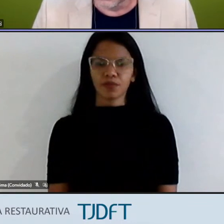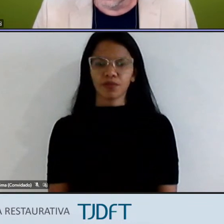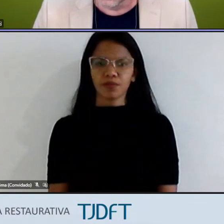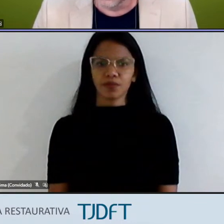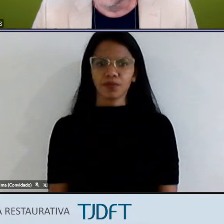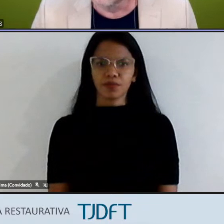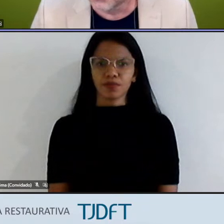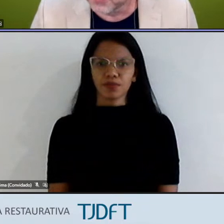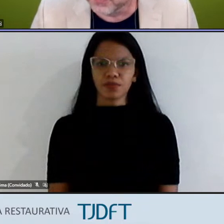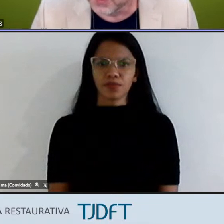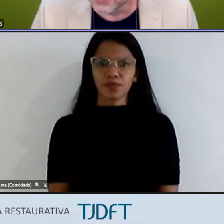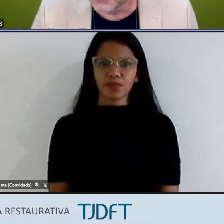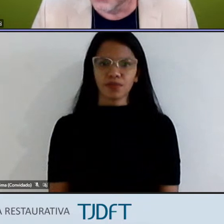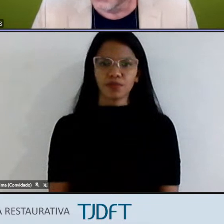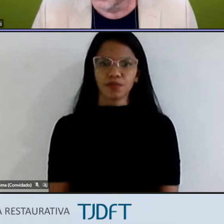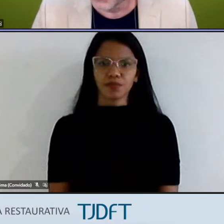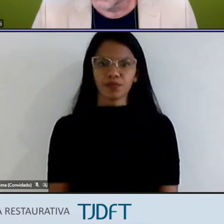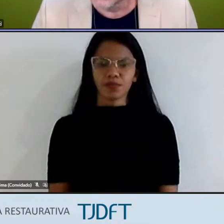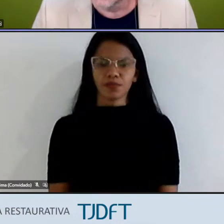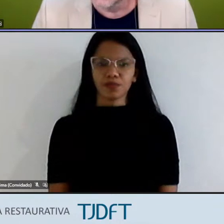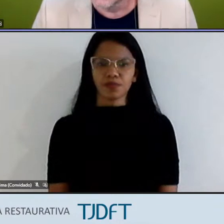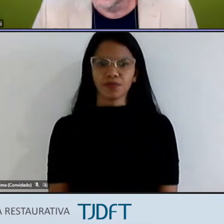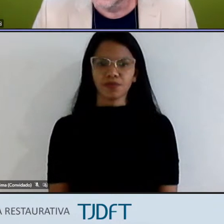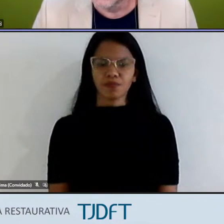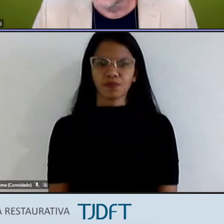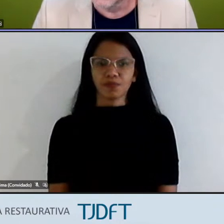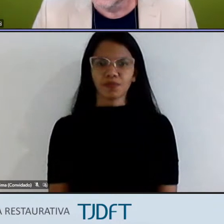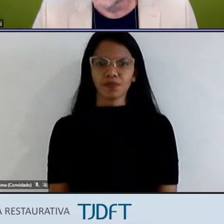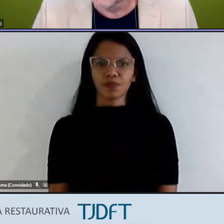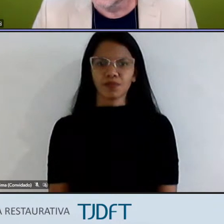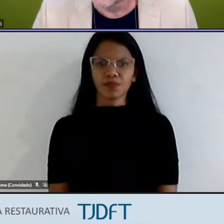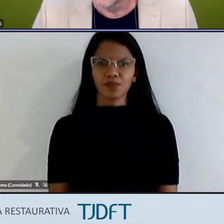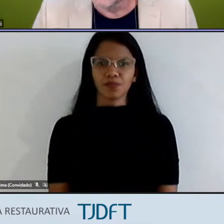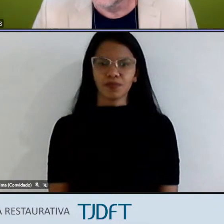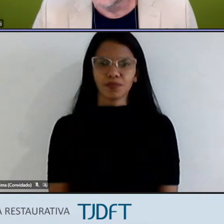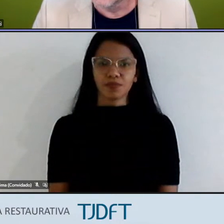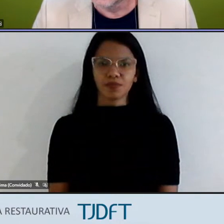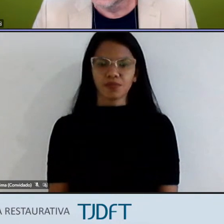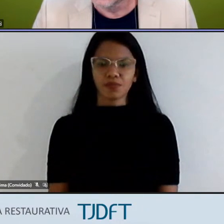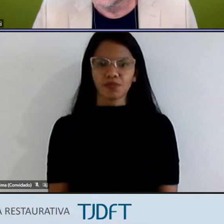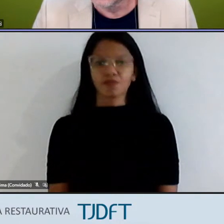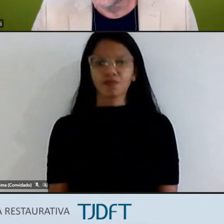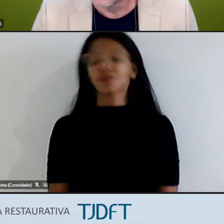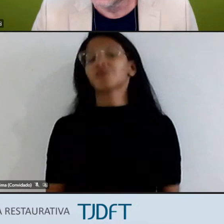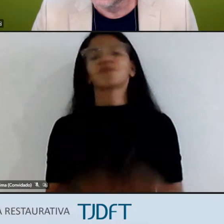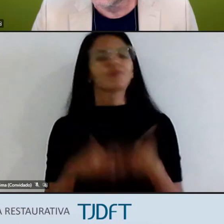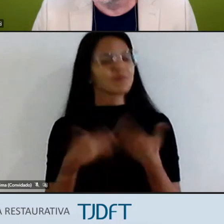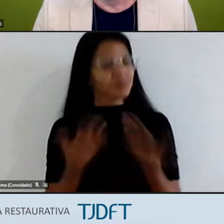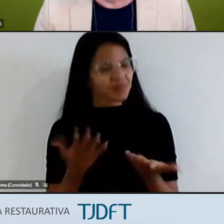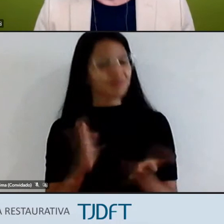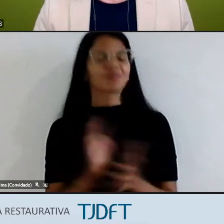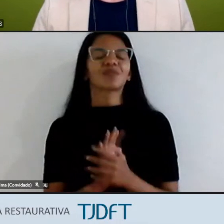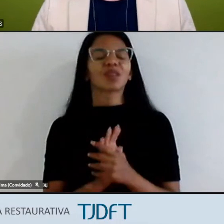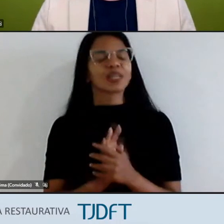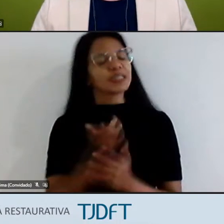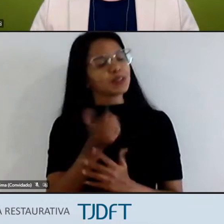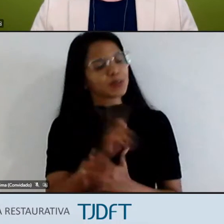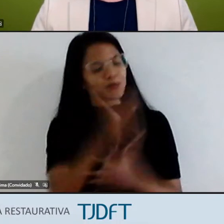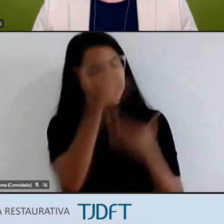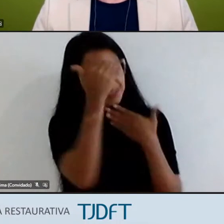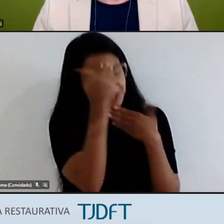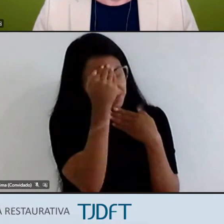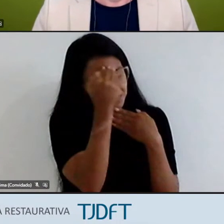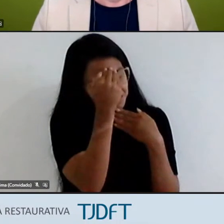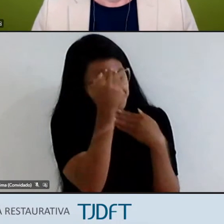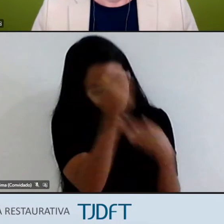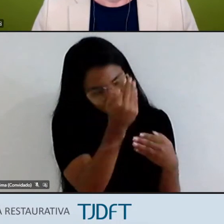traduction. Sim, que mais? Não, é isso, os nossos sinceros agradecimentos, né?